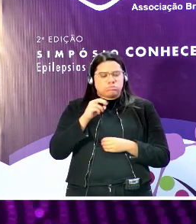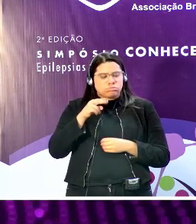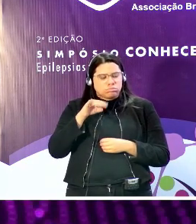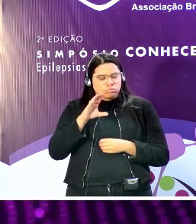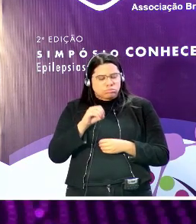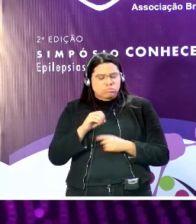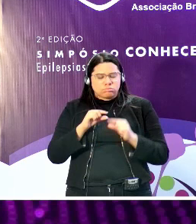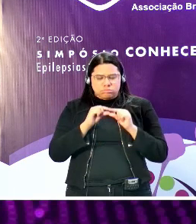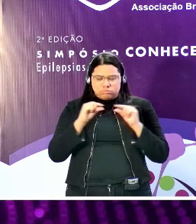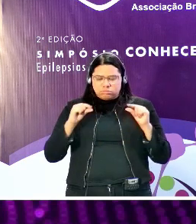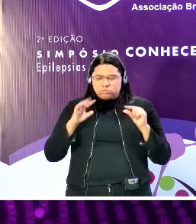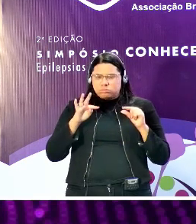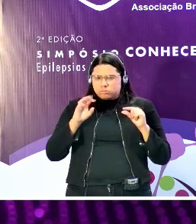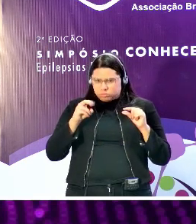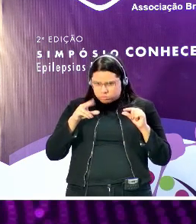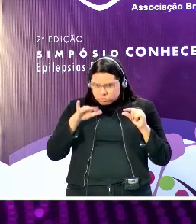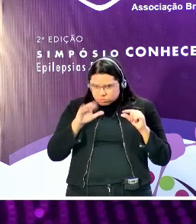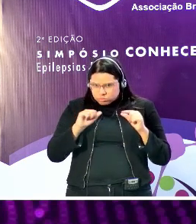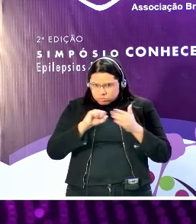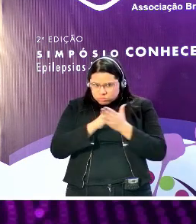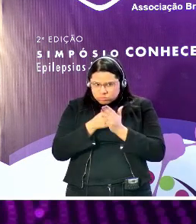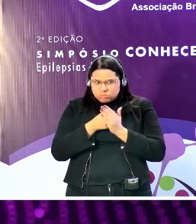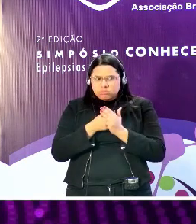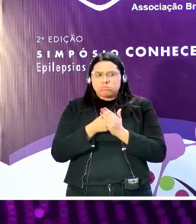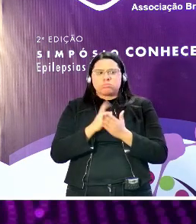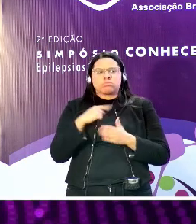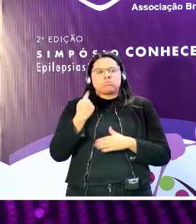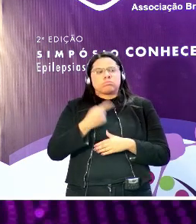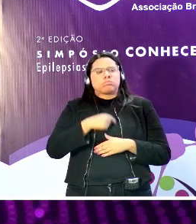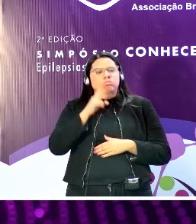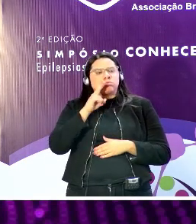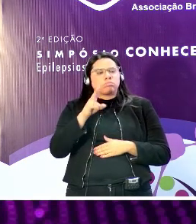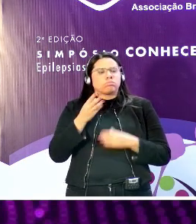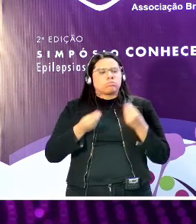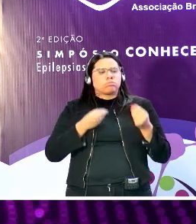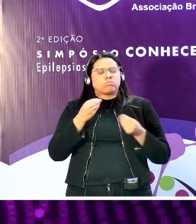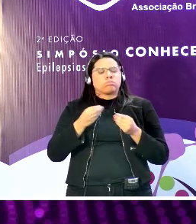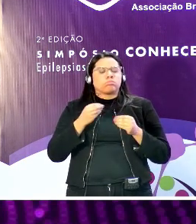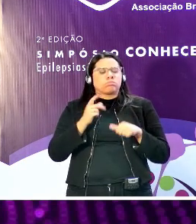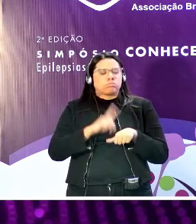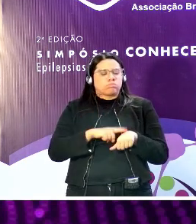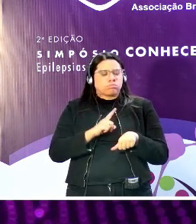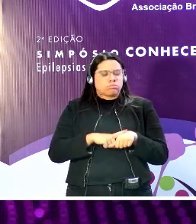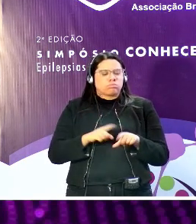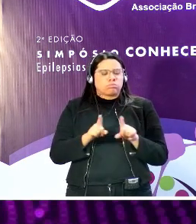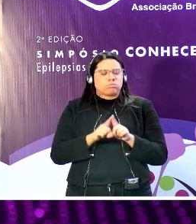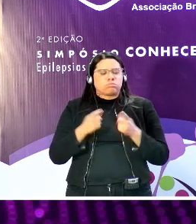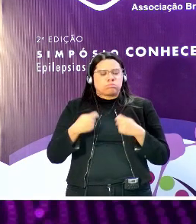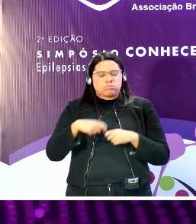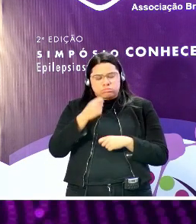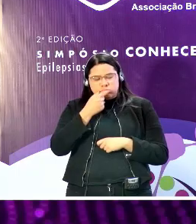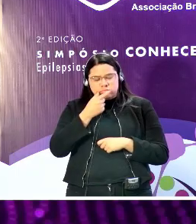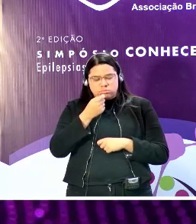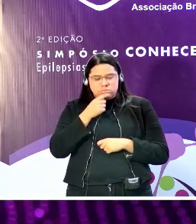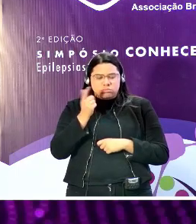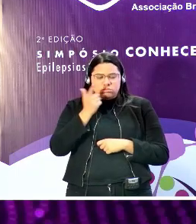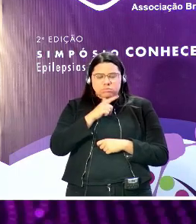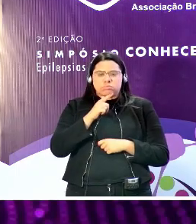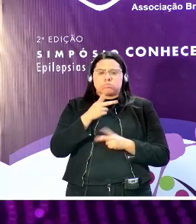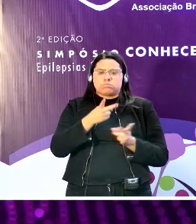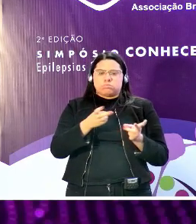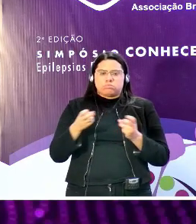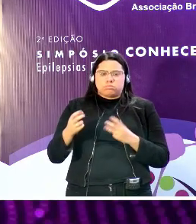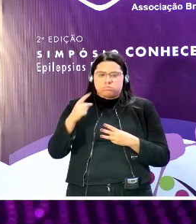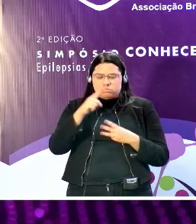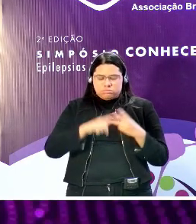corrente tônica é bloqueada, a gente vê questões de tolerabilidade. Você precisa de um medicamento que consiga capturar esses